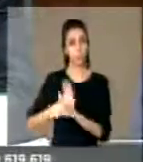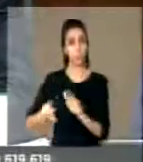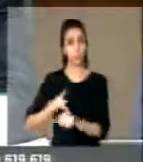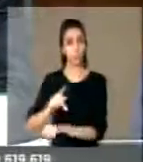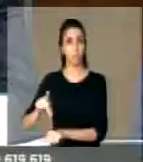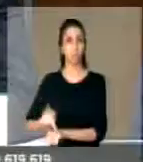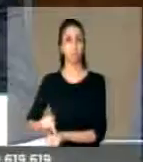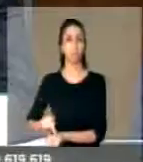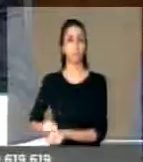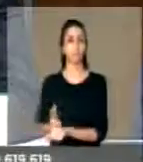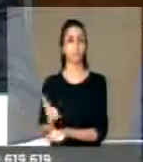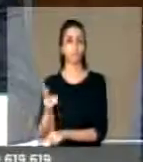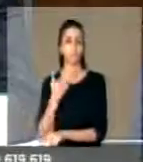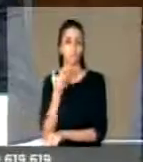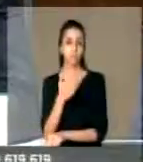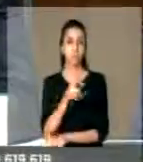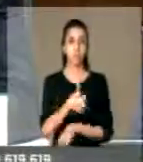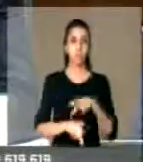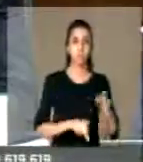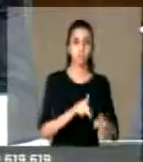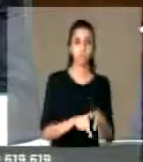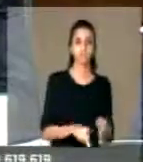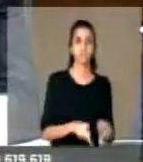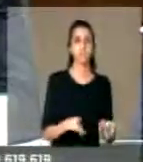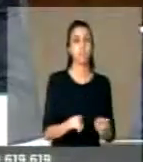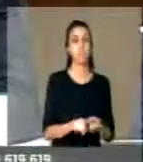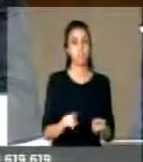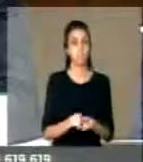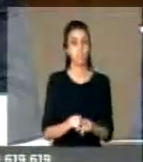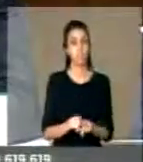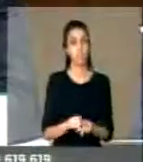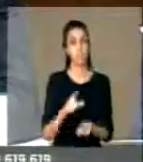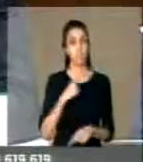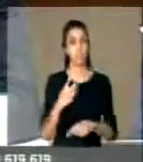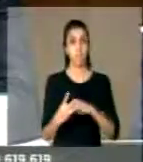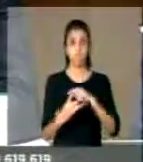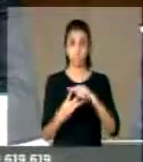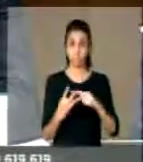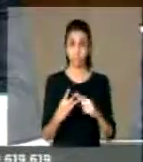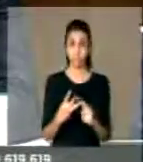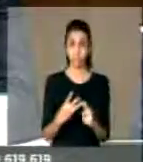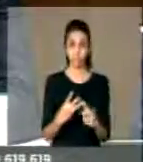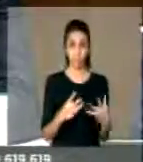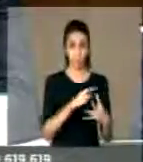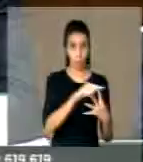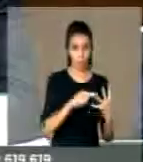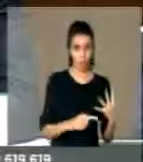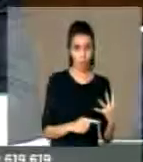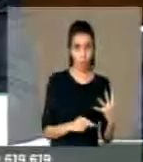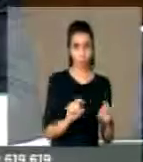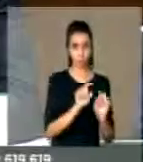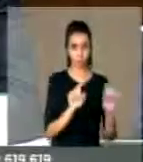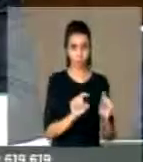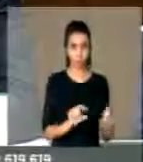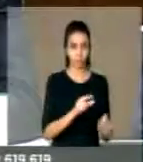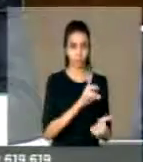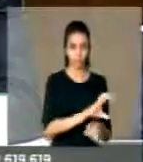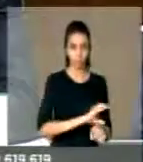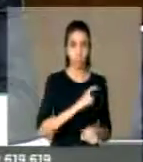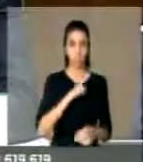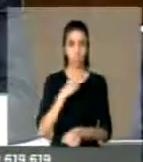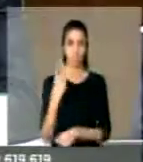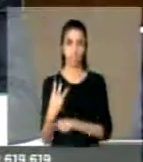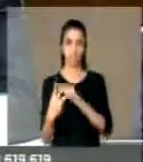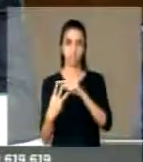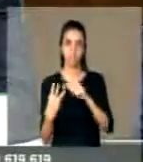dos cidadãos, inclusive, vê-se protegida em 3 das 4 cláusulas pétreas do sistema